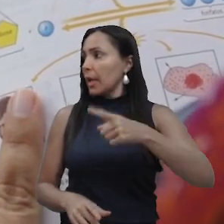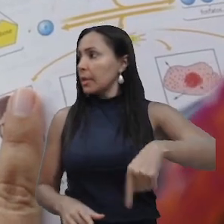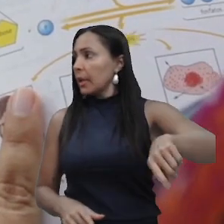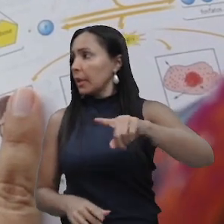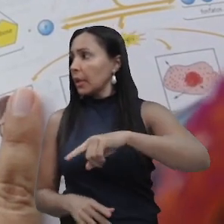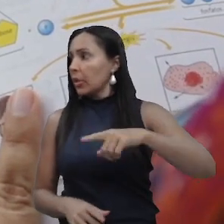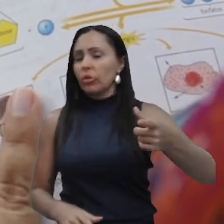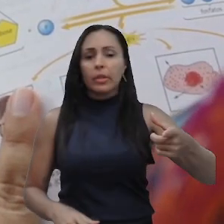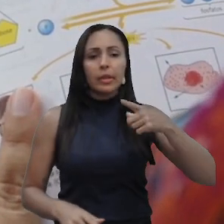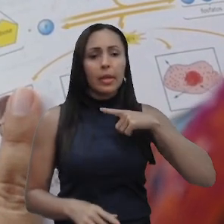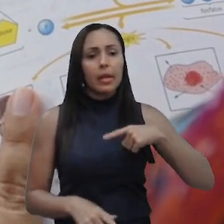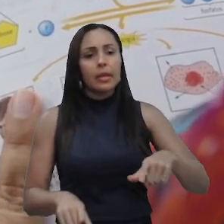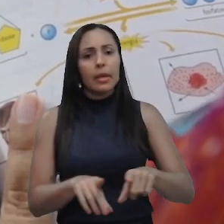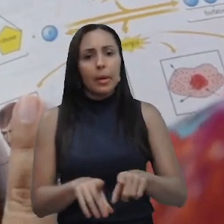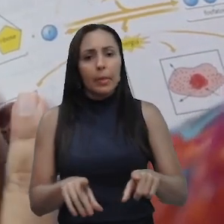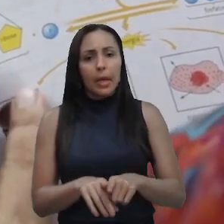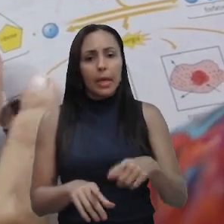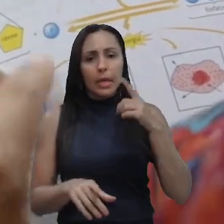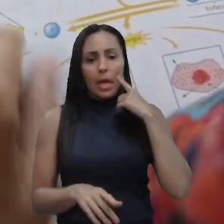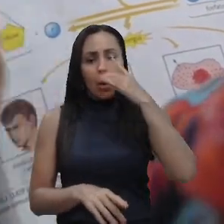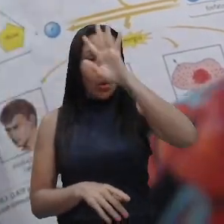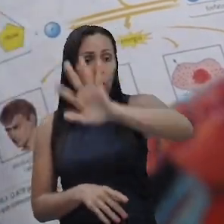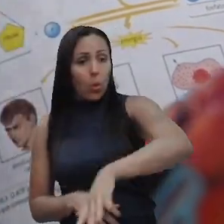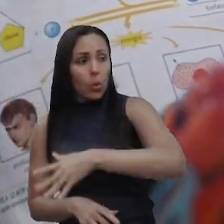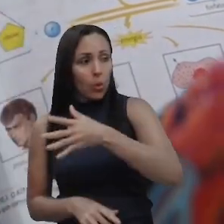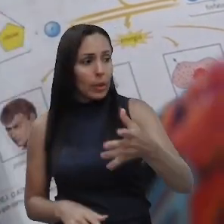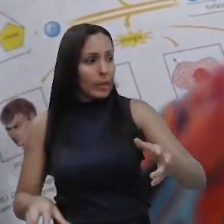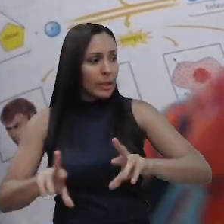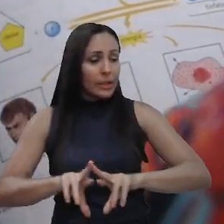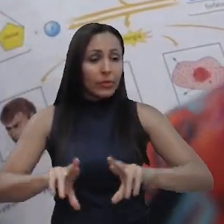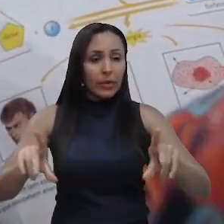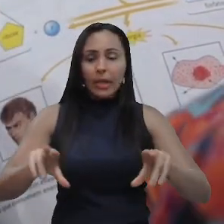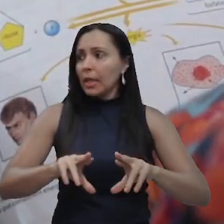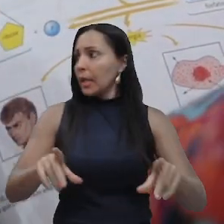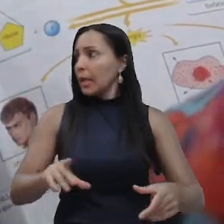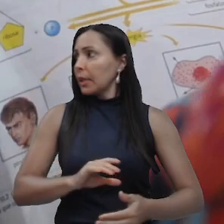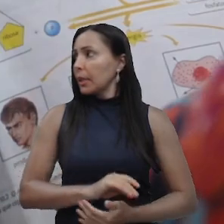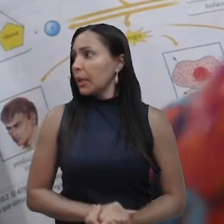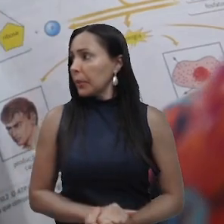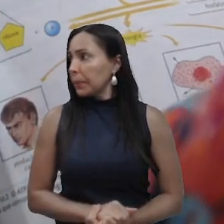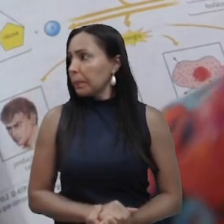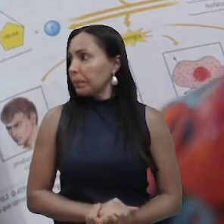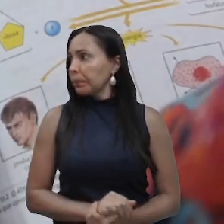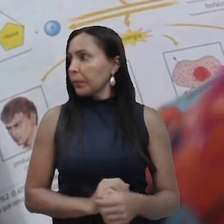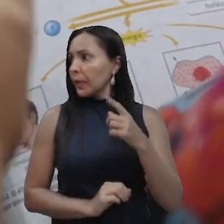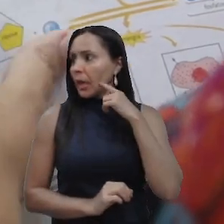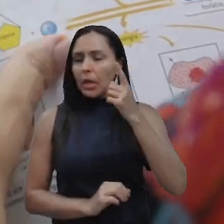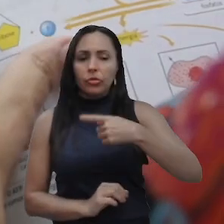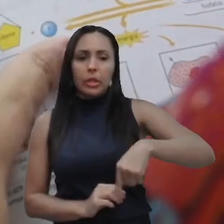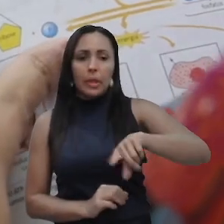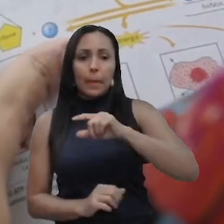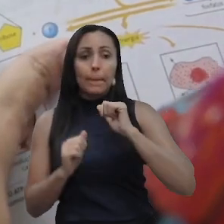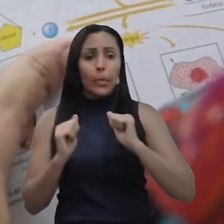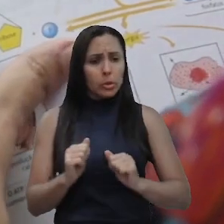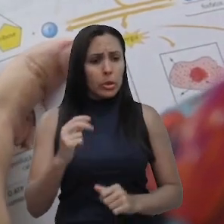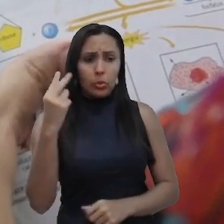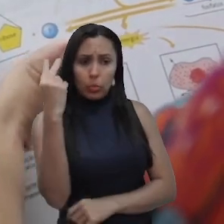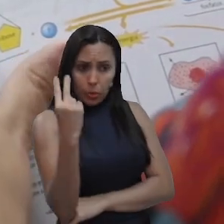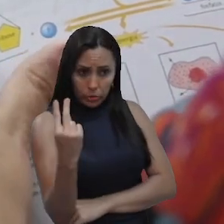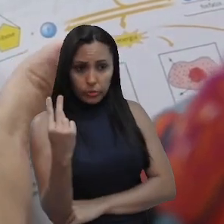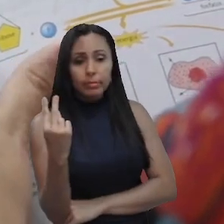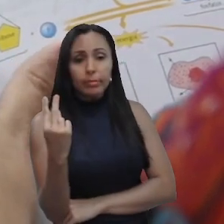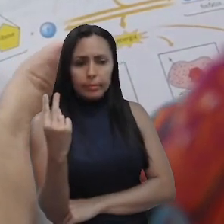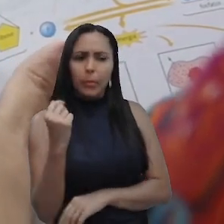um grid também de coluna diferente. A gente tem aqui, pode ser 2 colunas,